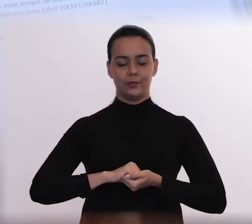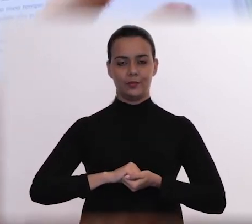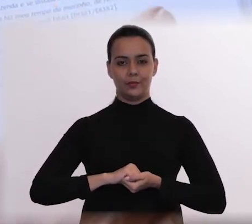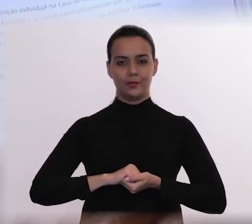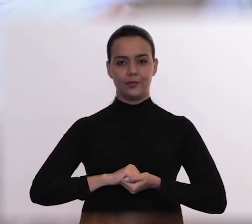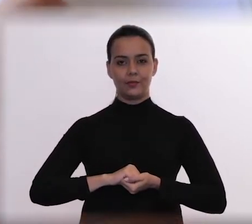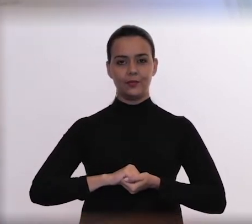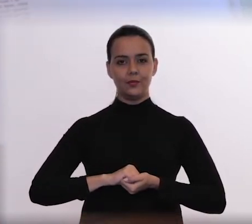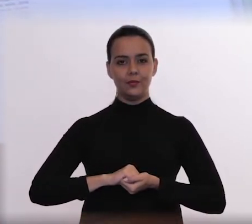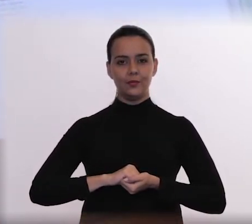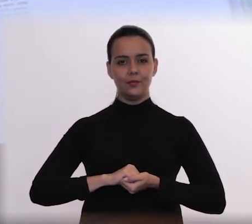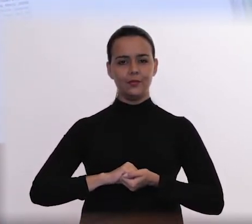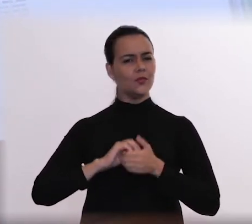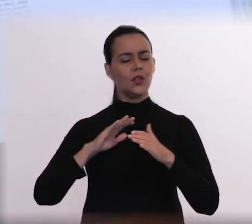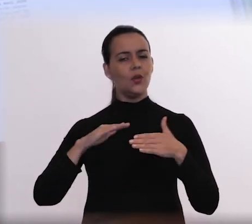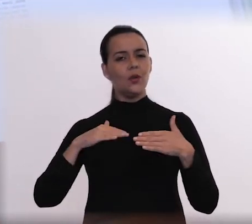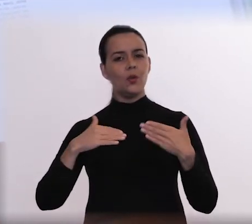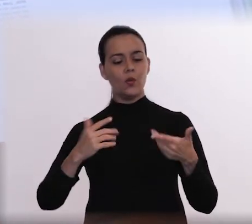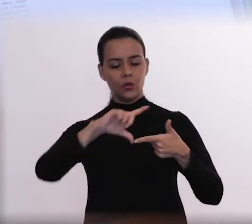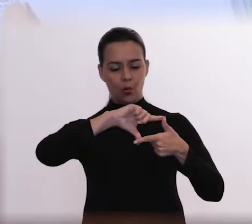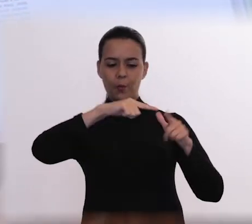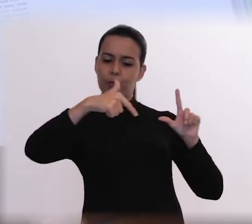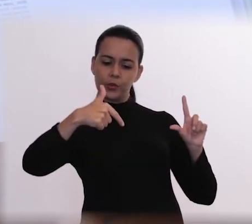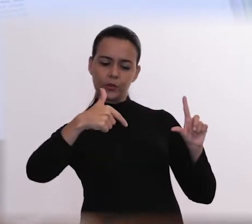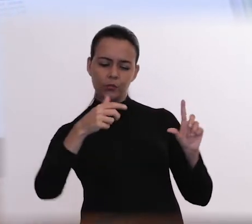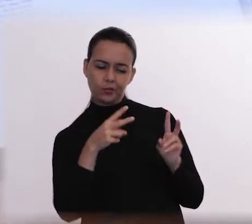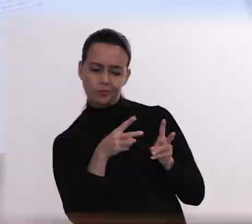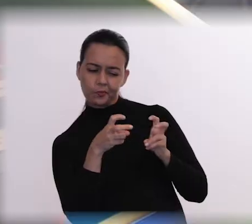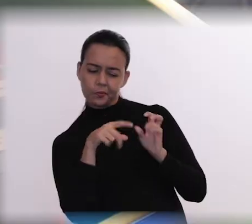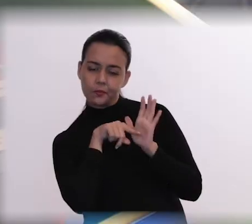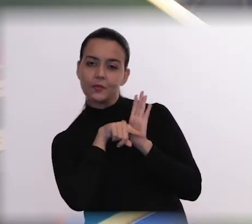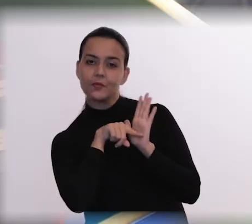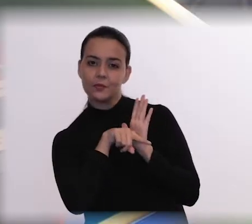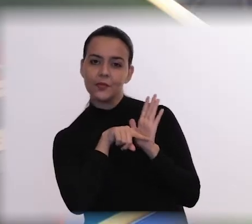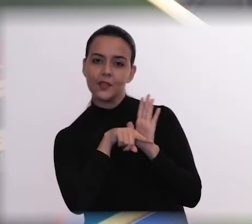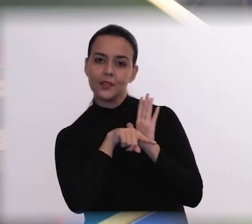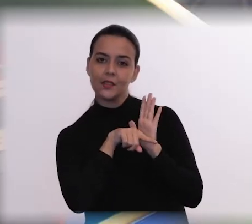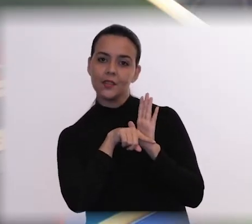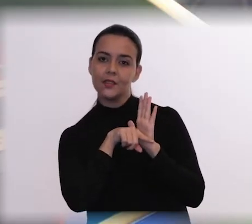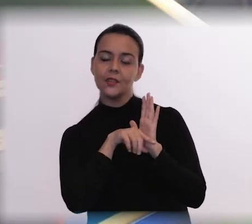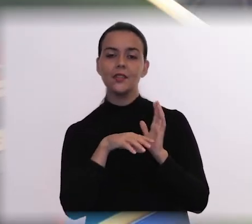Quando a gente olha para o modernismo no mundo todo, uma das